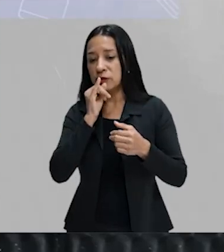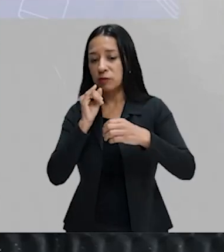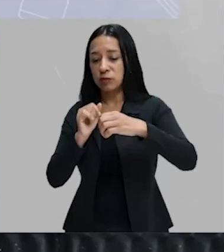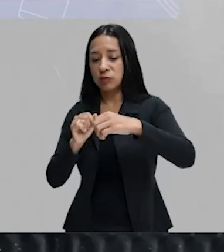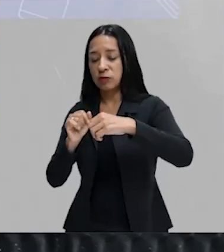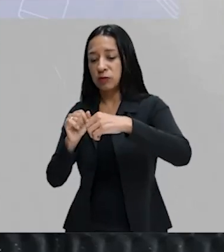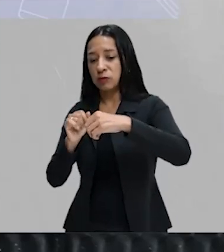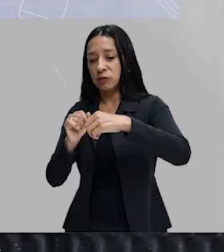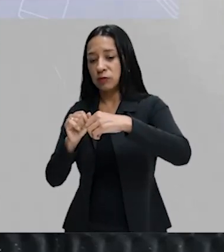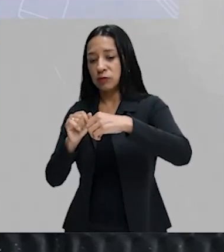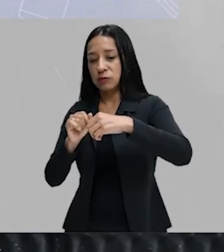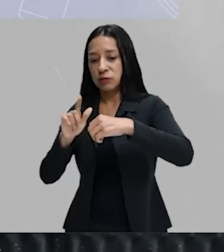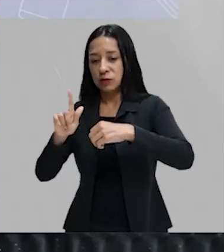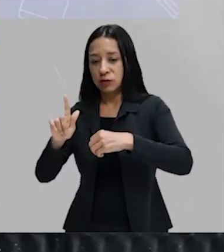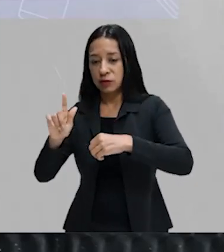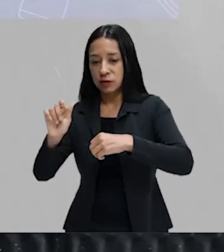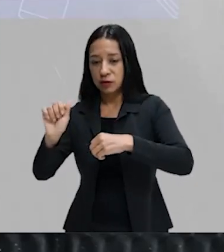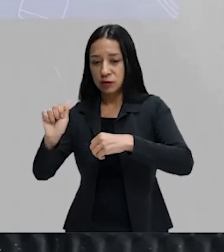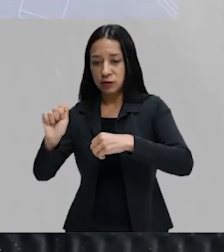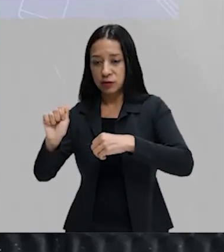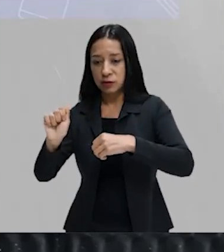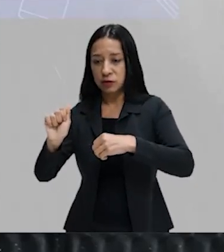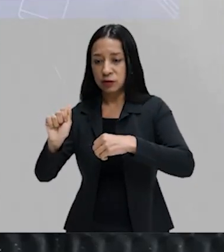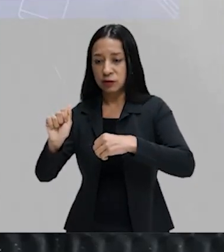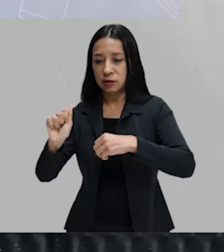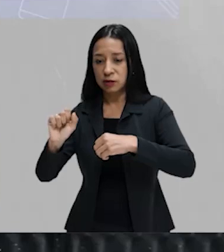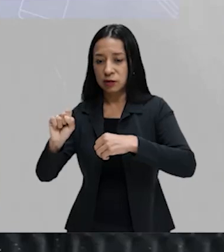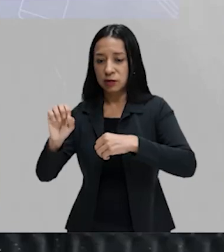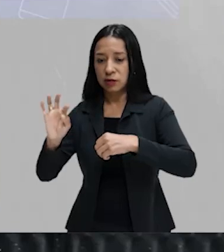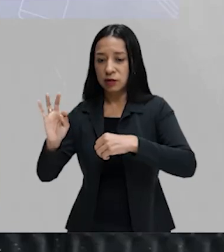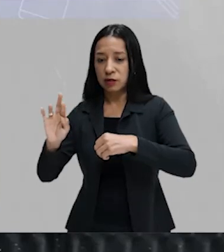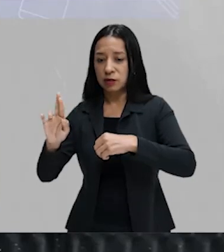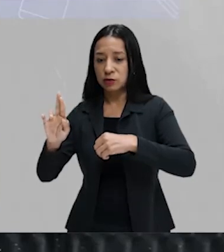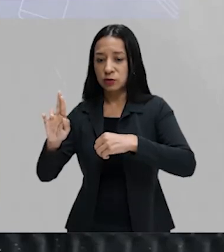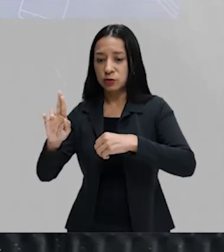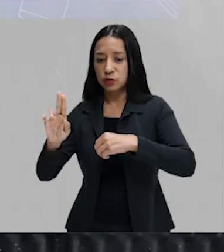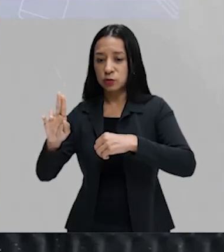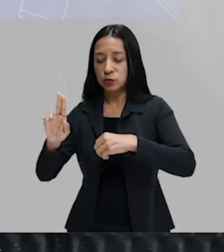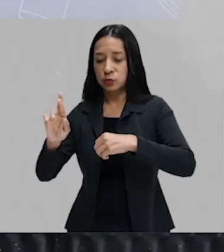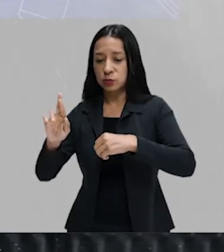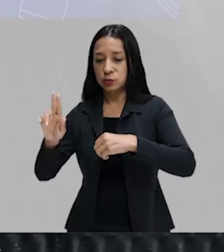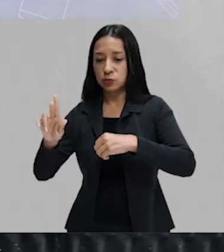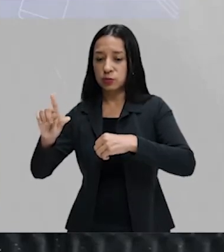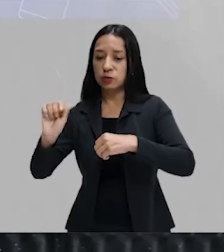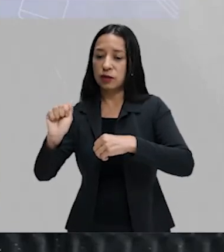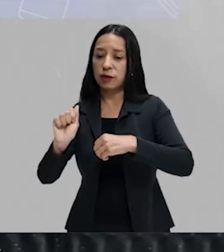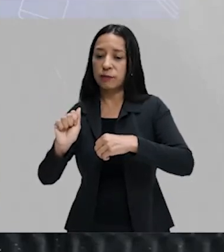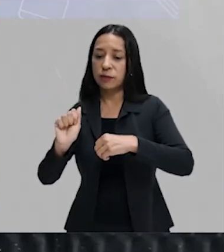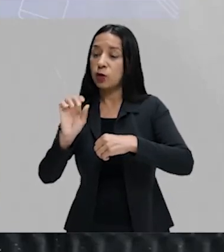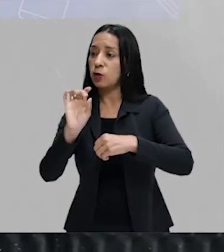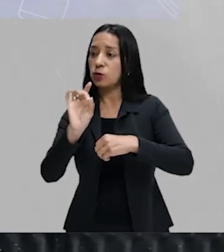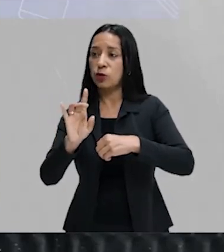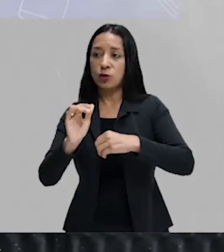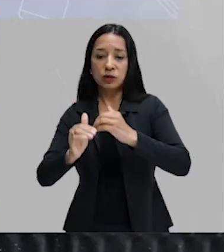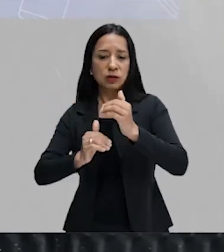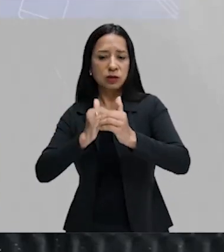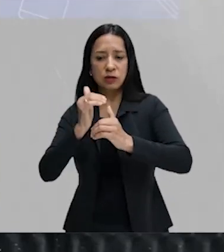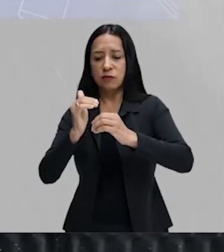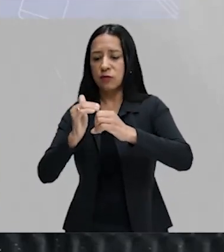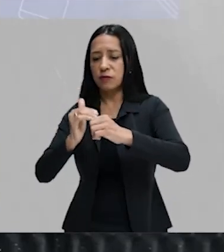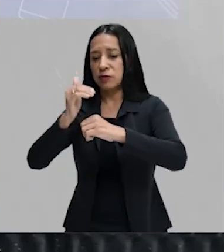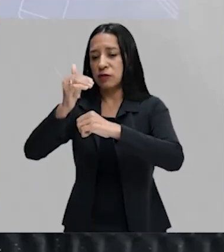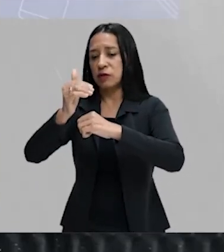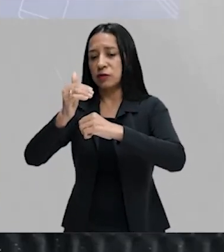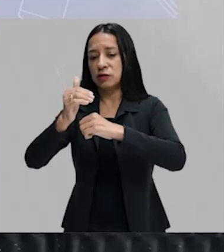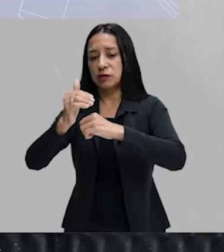aqui, que a gente chama de gástrula, que é a fase onde se formam os folhetos embrionários. Tem animal que só se desenvolve até essa fase aqui,